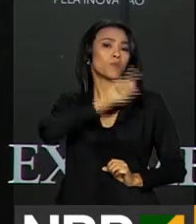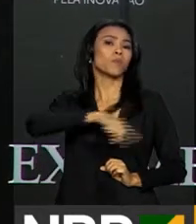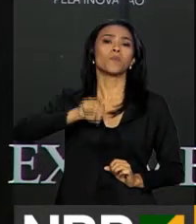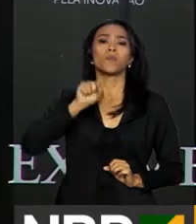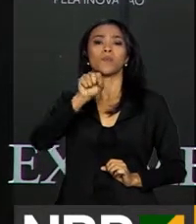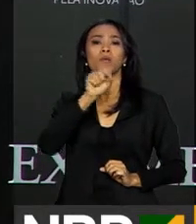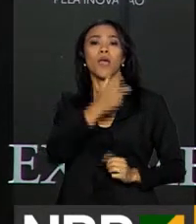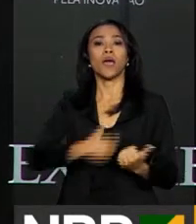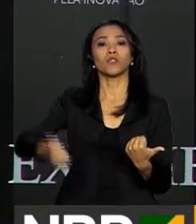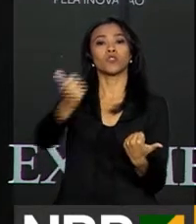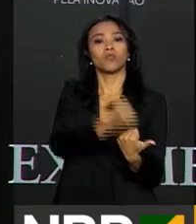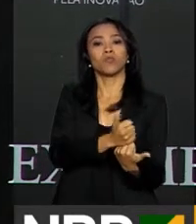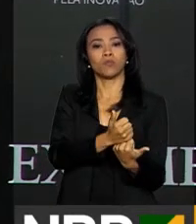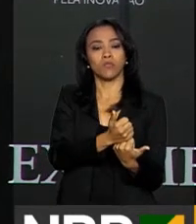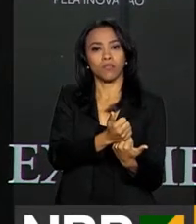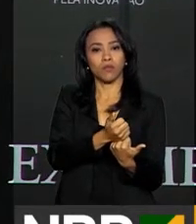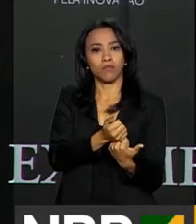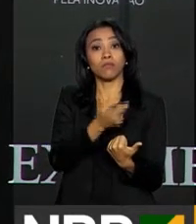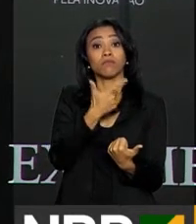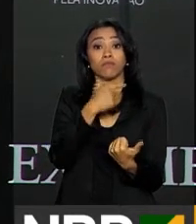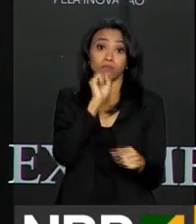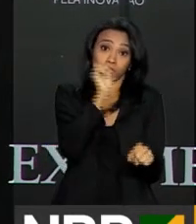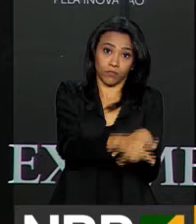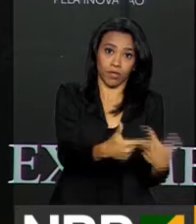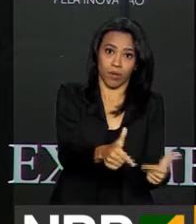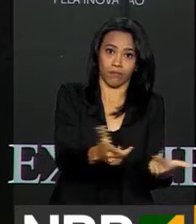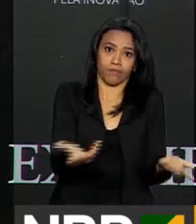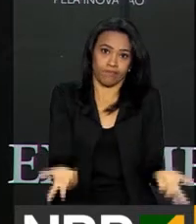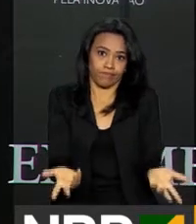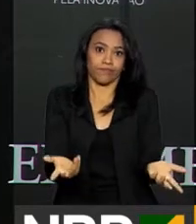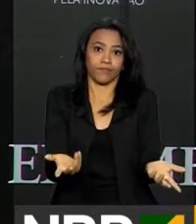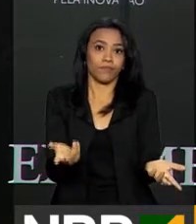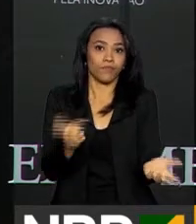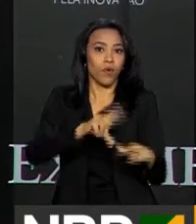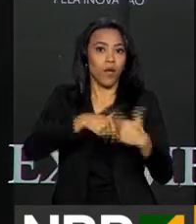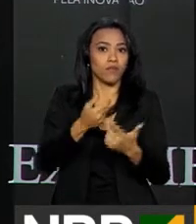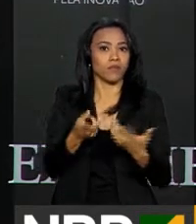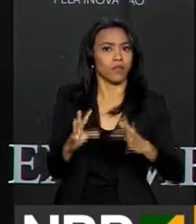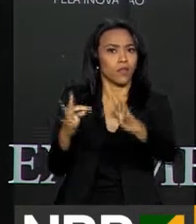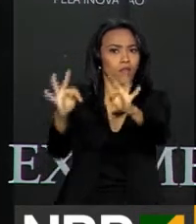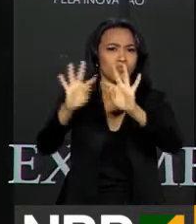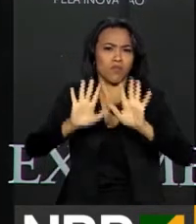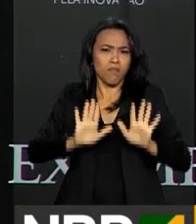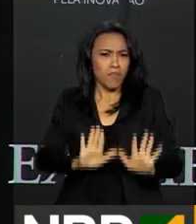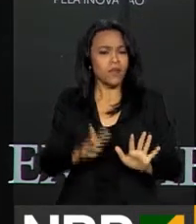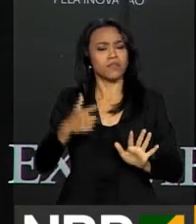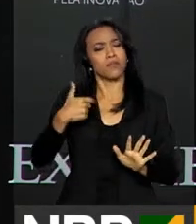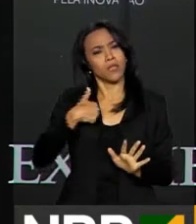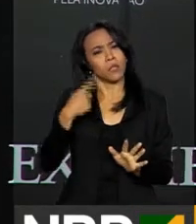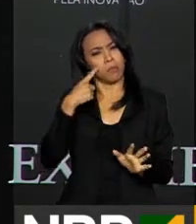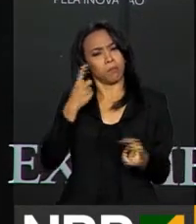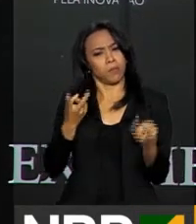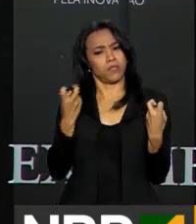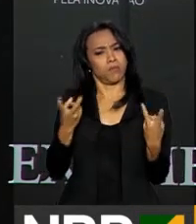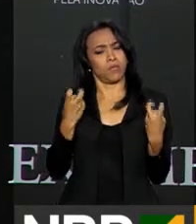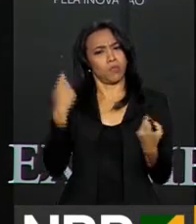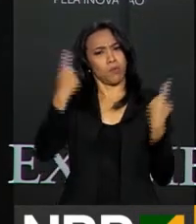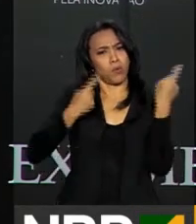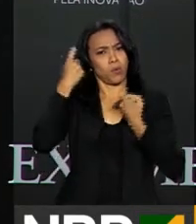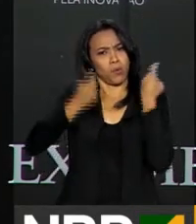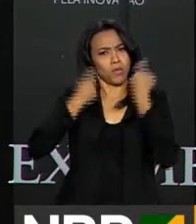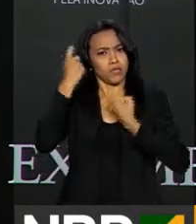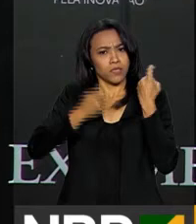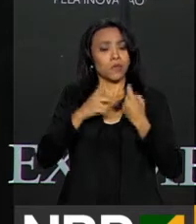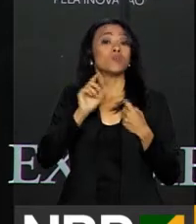substituição da mão de obra, a substituição do emprego. Mas, ao mesmo tempo, eu tenho verificado uma preocupação muito grande de fazer,